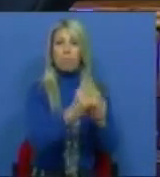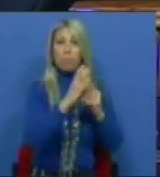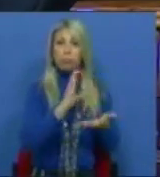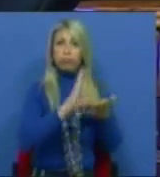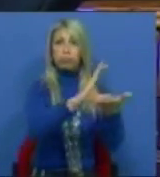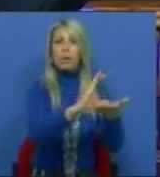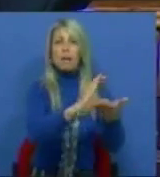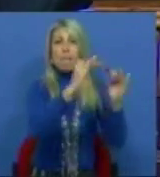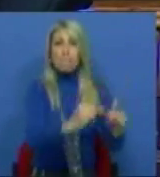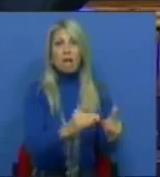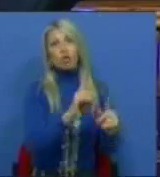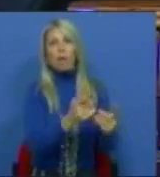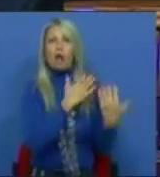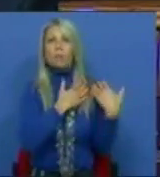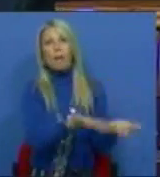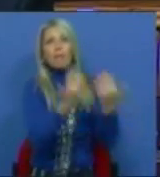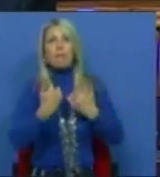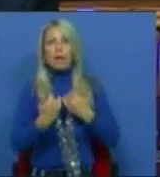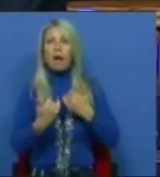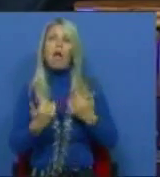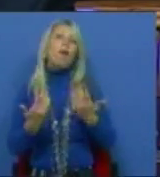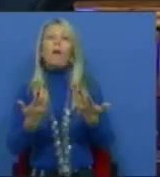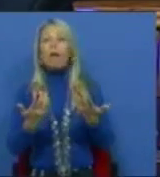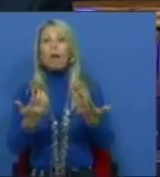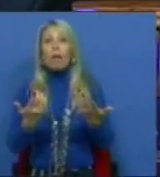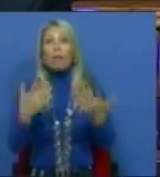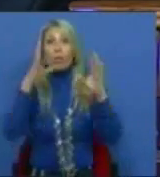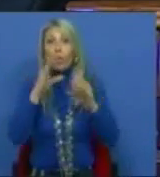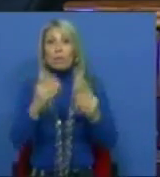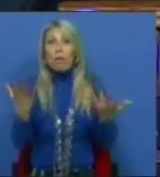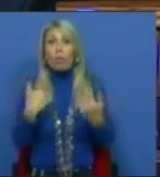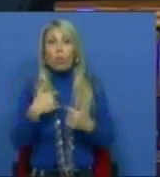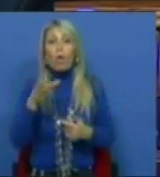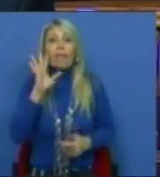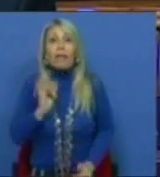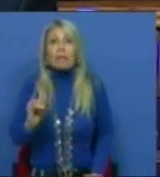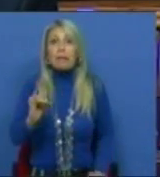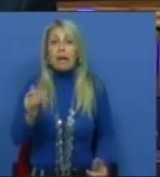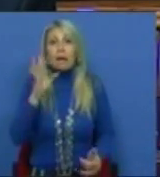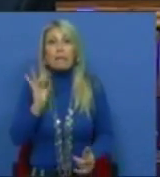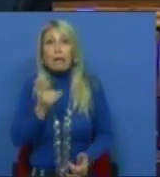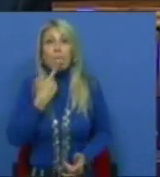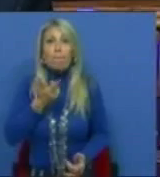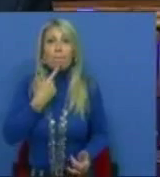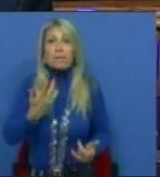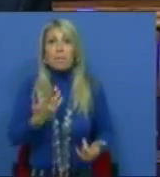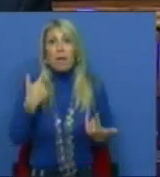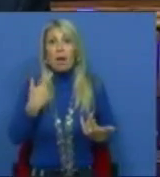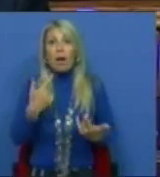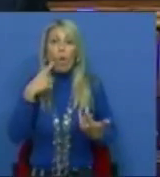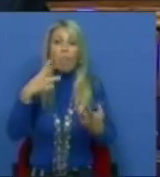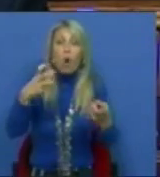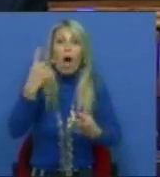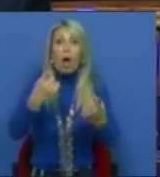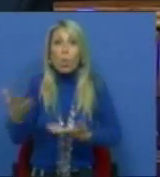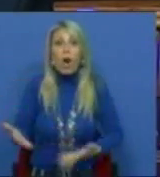entender o alcance, estou a tentar encontrar algum caminho explicativo,